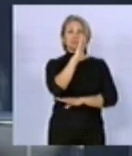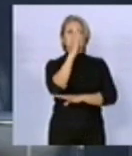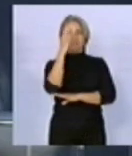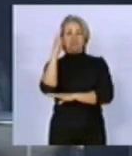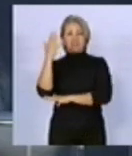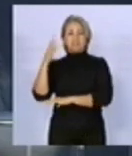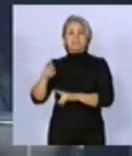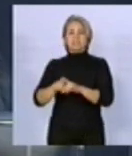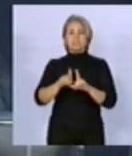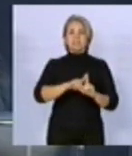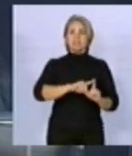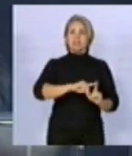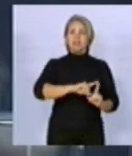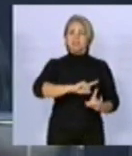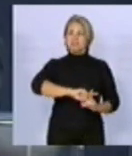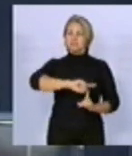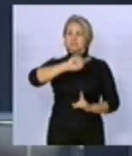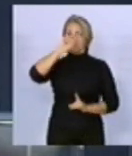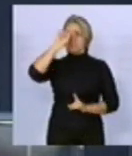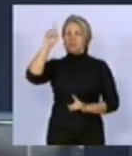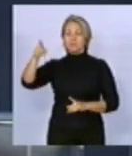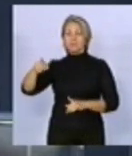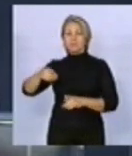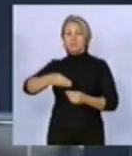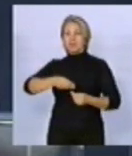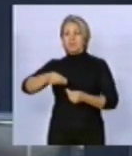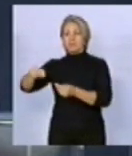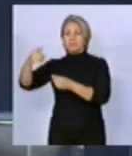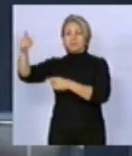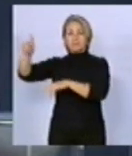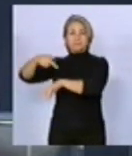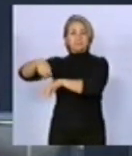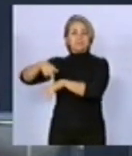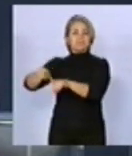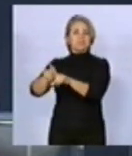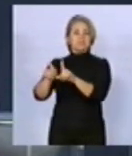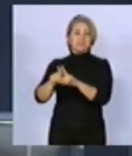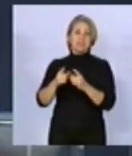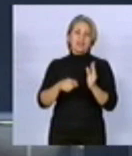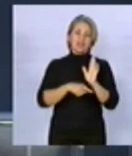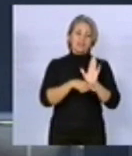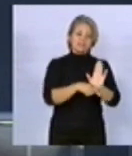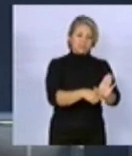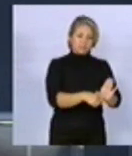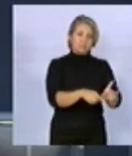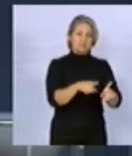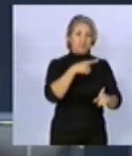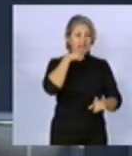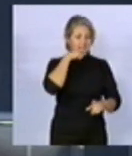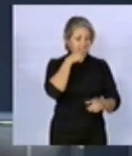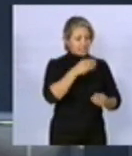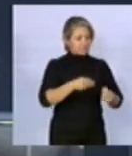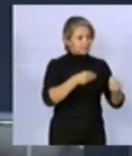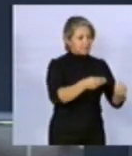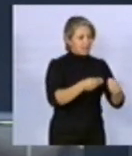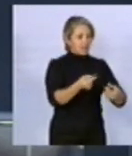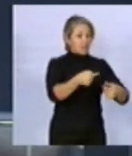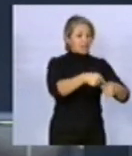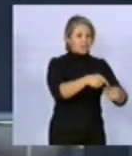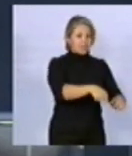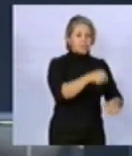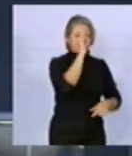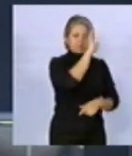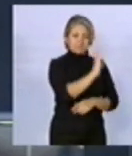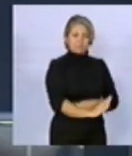exportações do brasil mas sobretudo pelos benefícios que a cana de açúcar traz ao interior do brasil nós temos aí